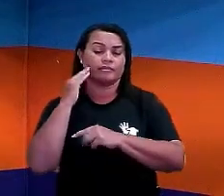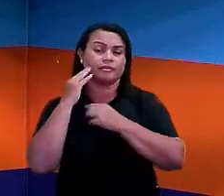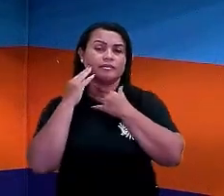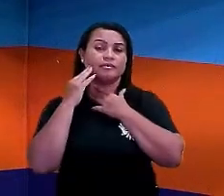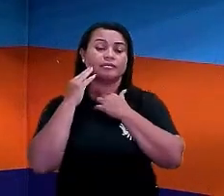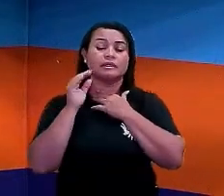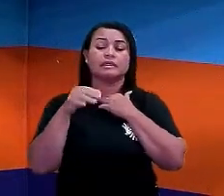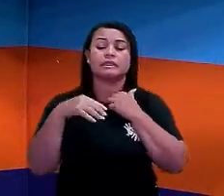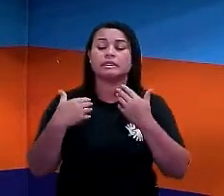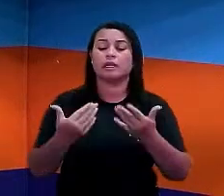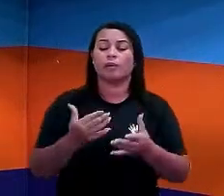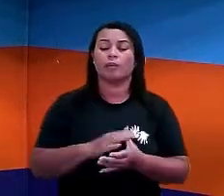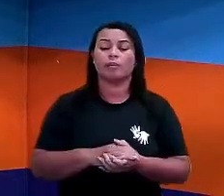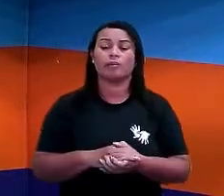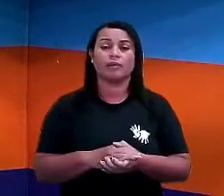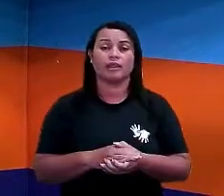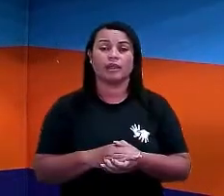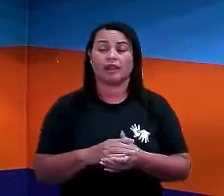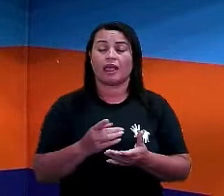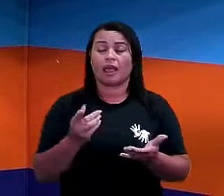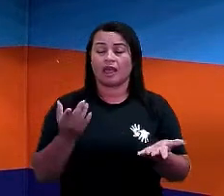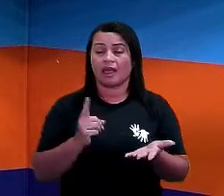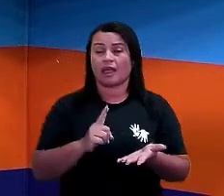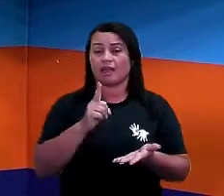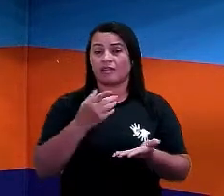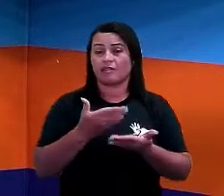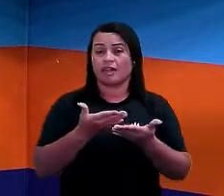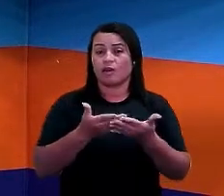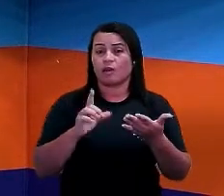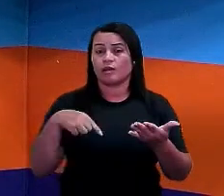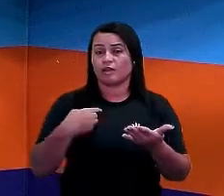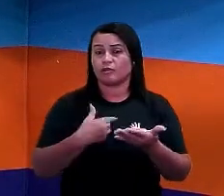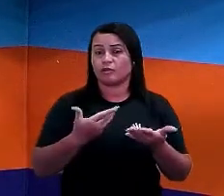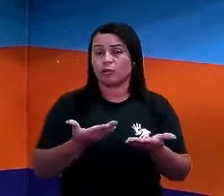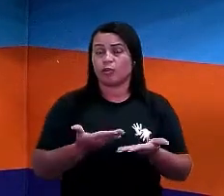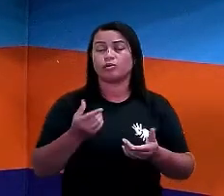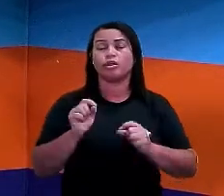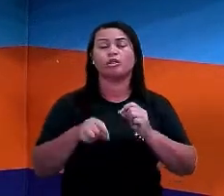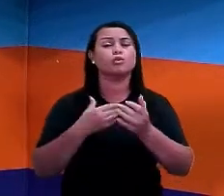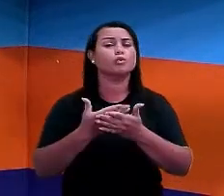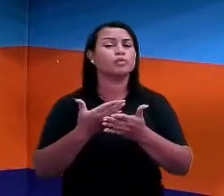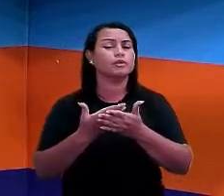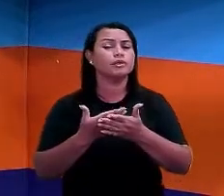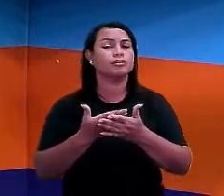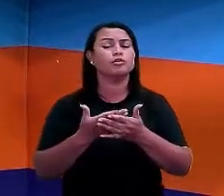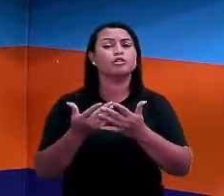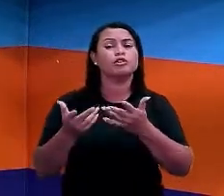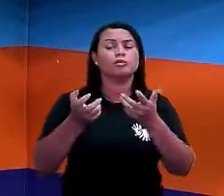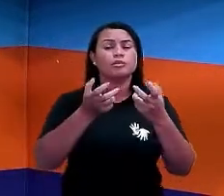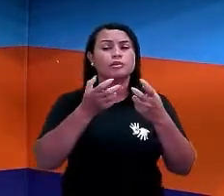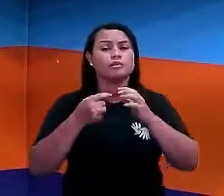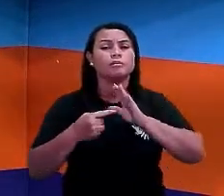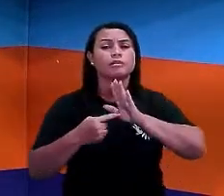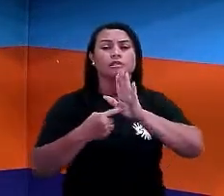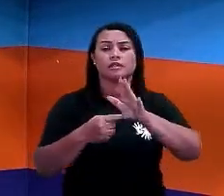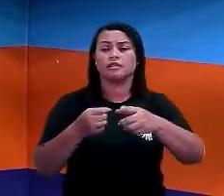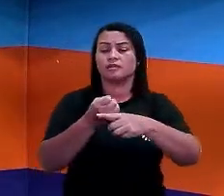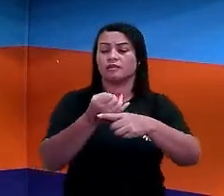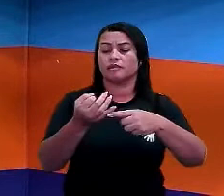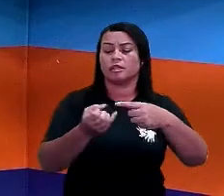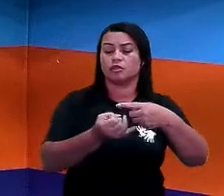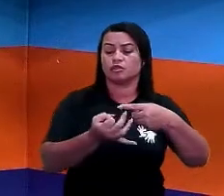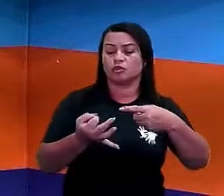Então, gente, essa foi a nossa aula de hoje, né? Então, o que foi que nós estudamos? Nós estudamos identificação e representação de